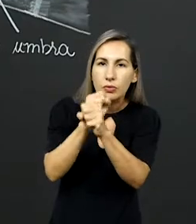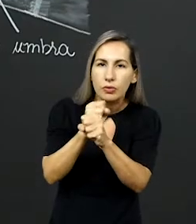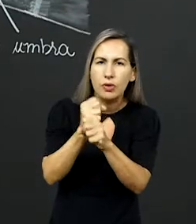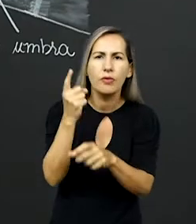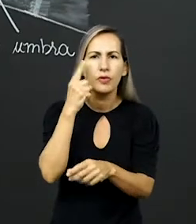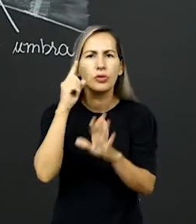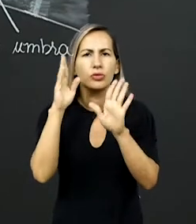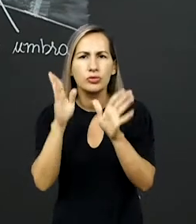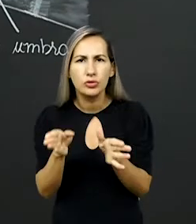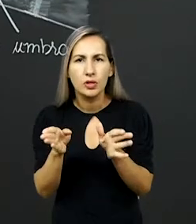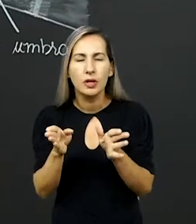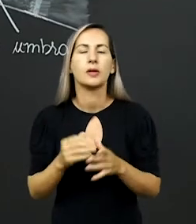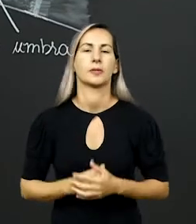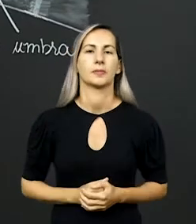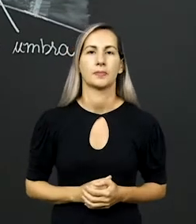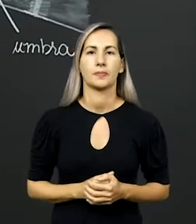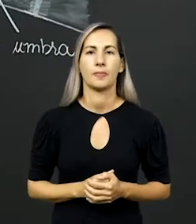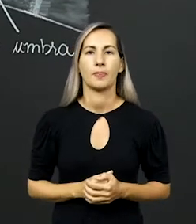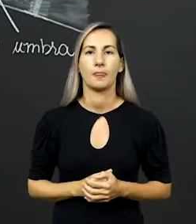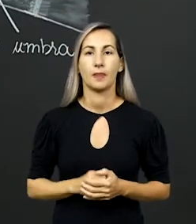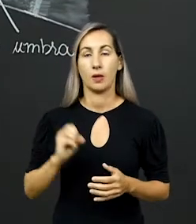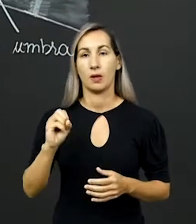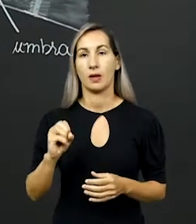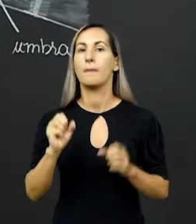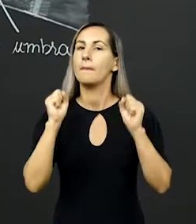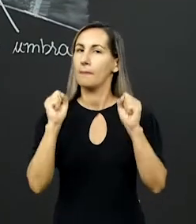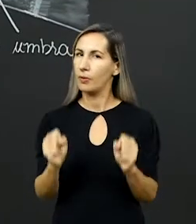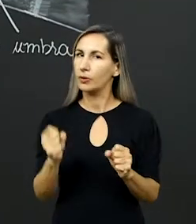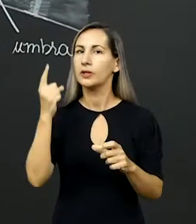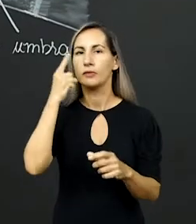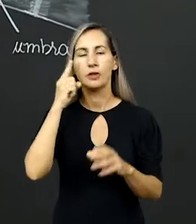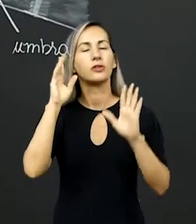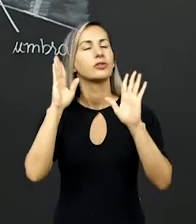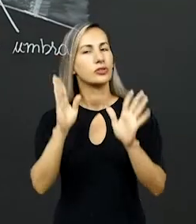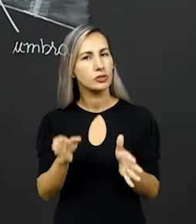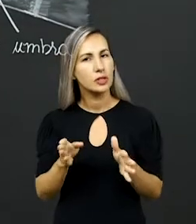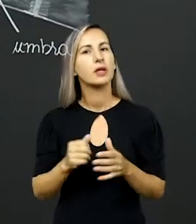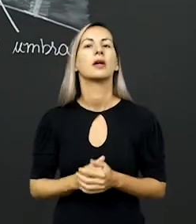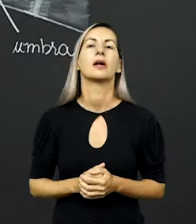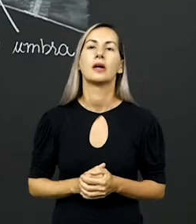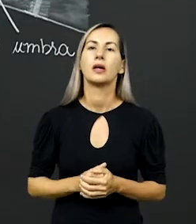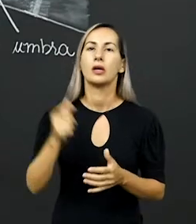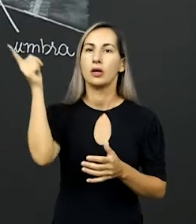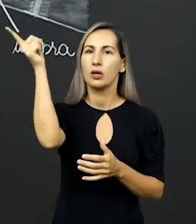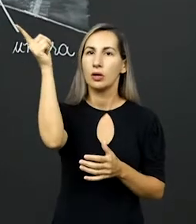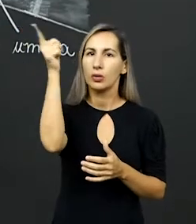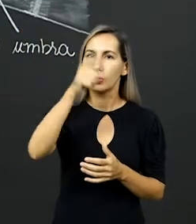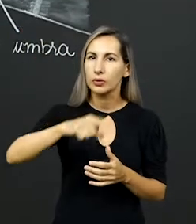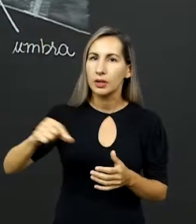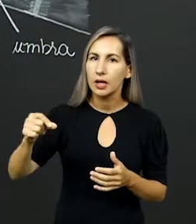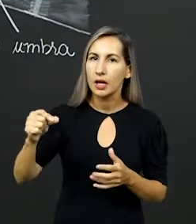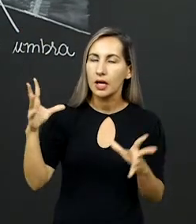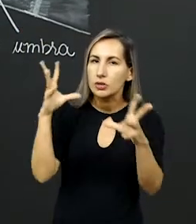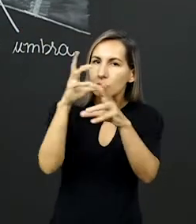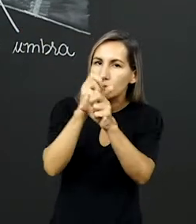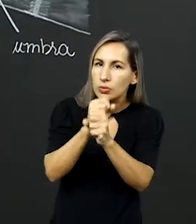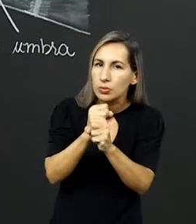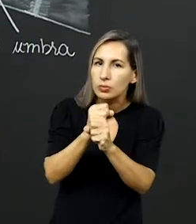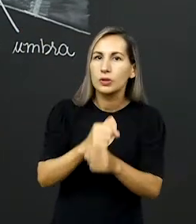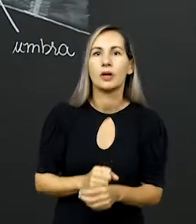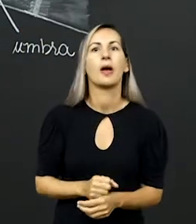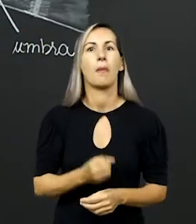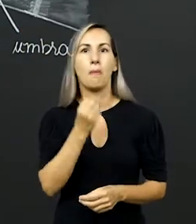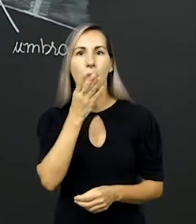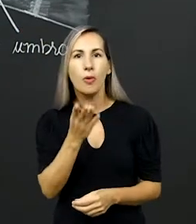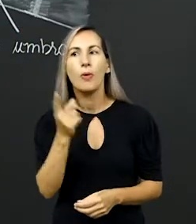viu algum desses? Possivelmente você já viu um eclipse lunar e talvez, como eu, é doido